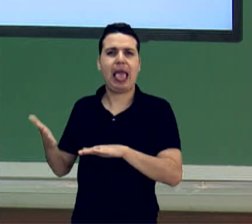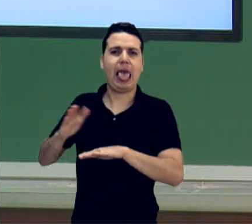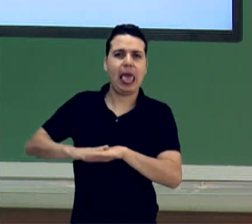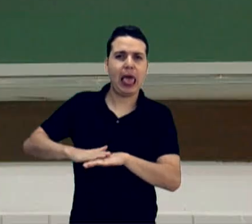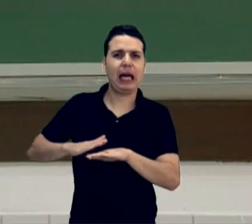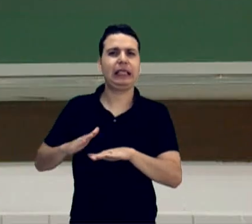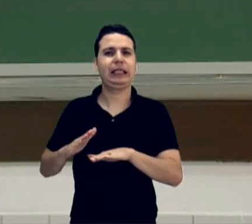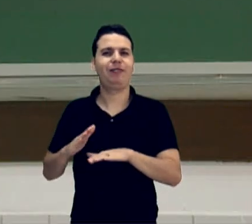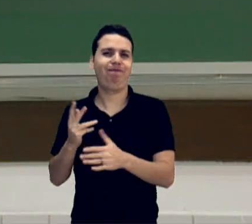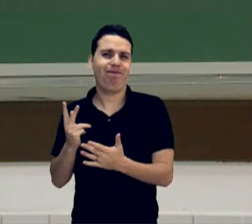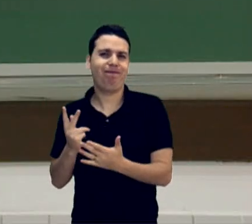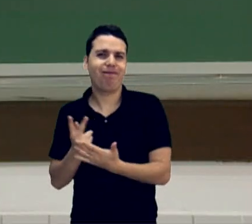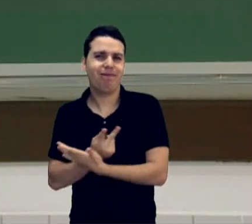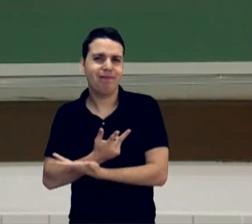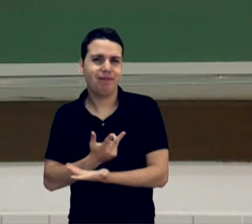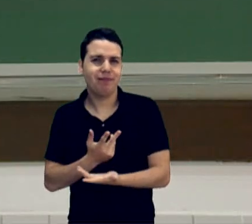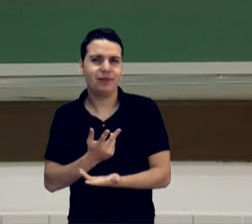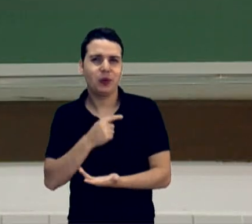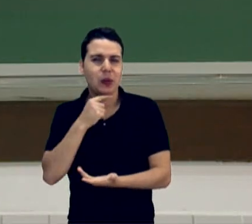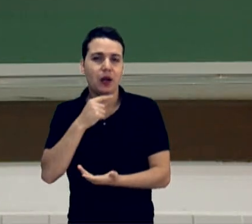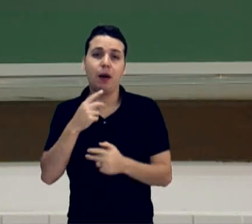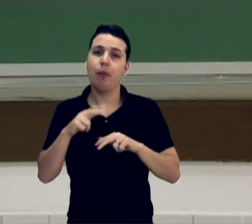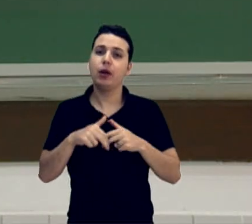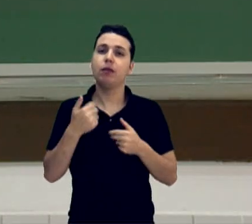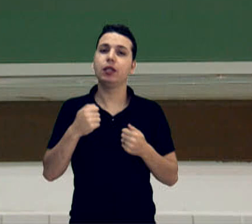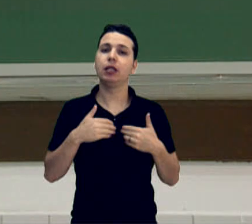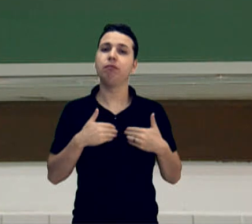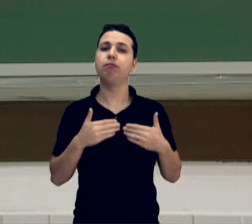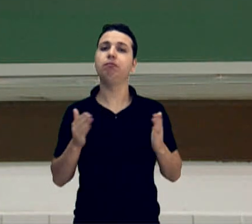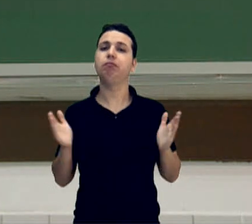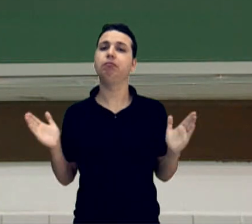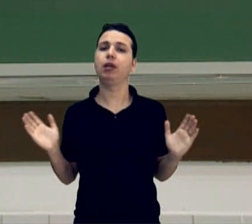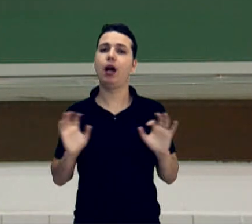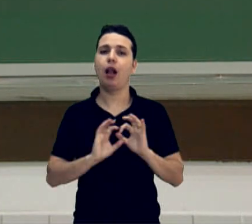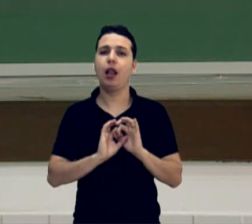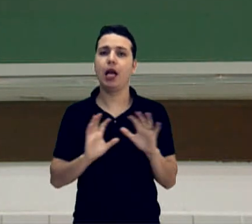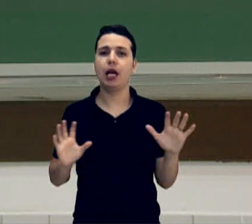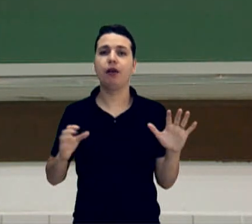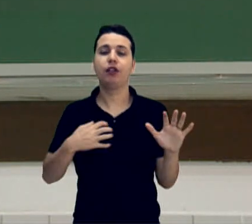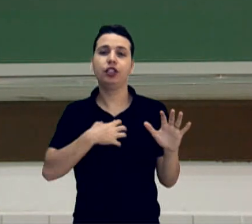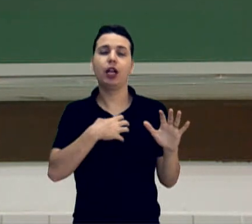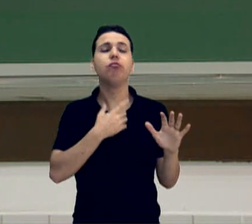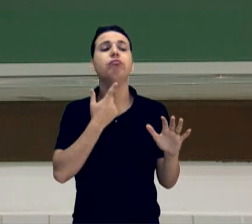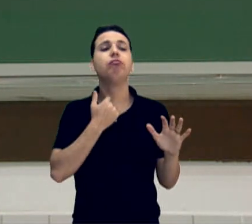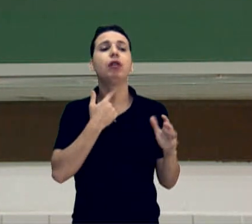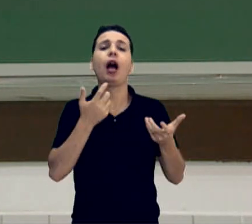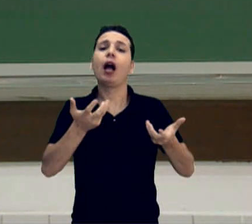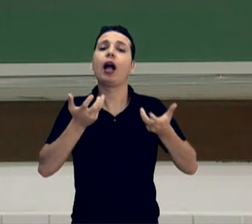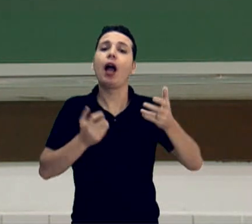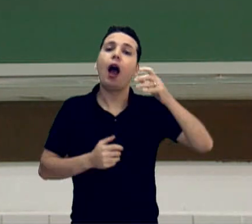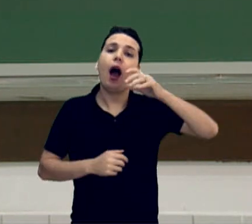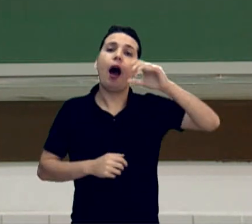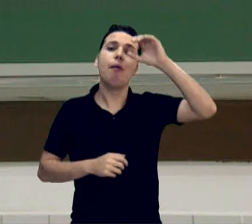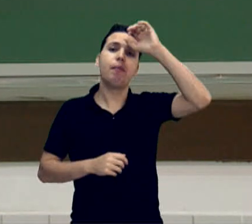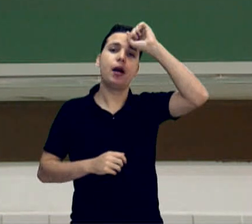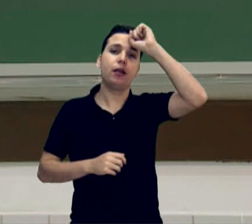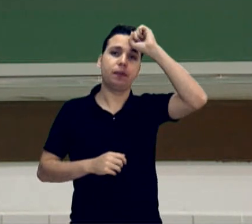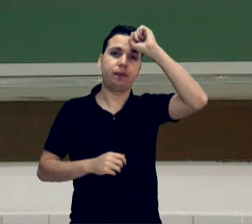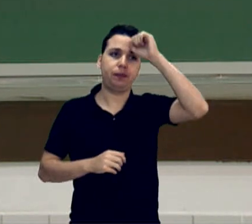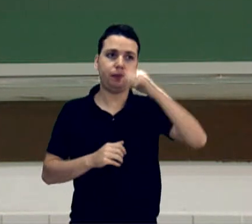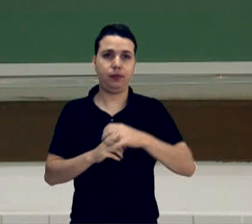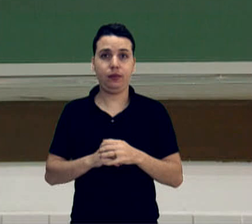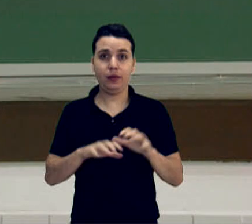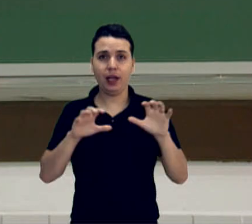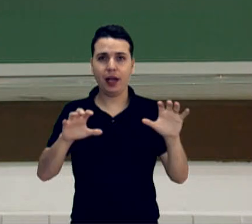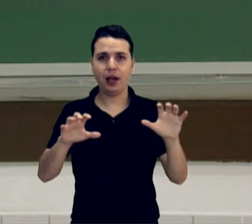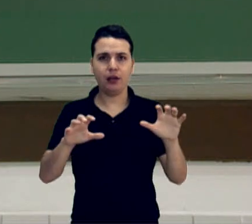certo. Então, por isso que a gente tem que ter essa abertura, esse intuito de aprender, né, e isso vem conosco,